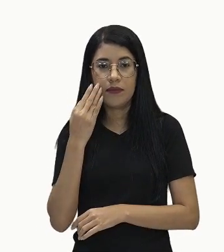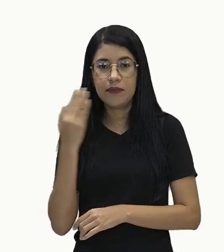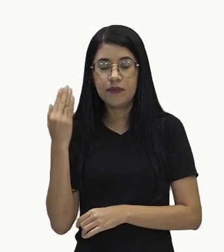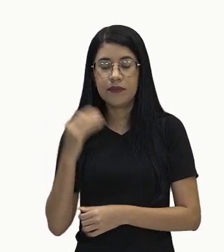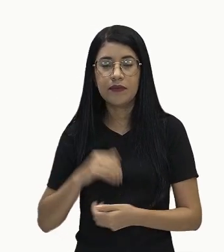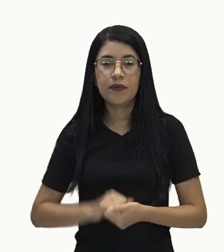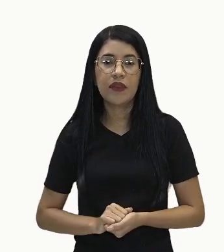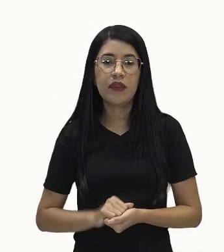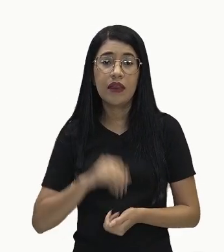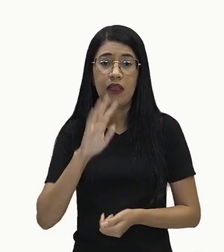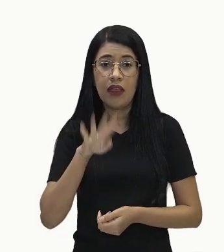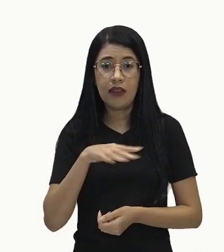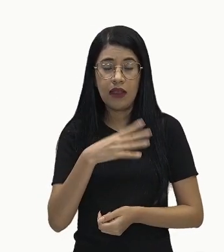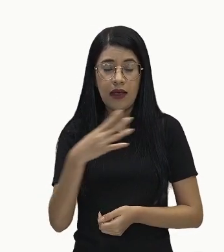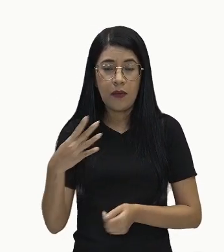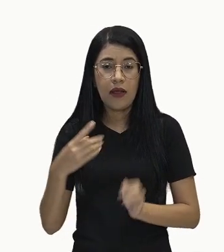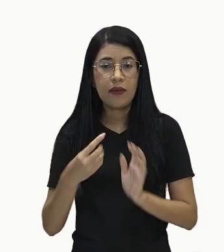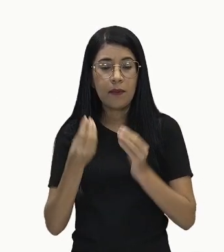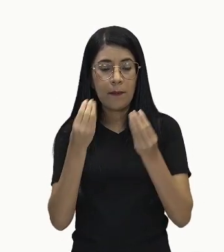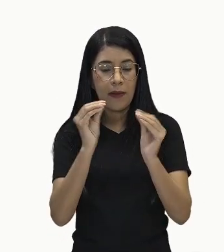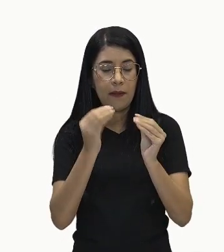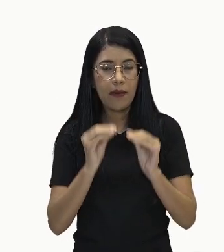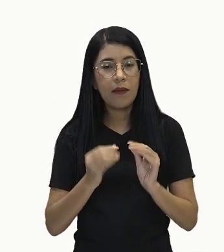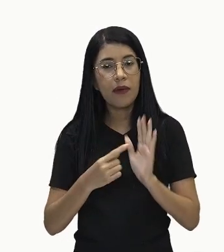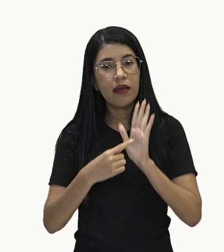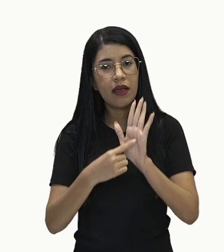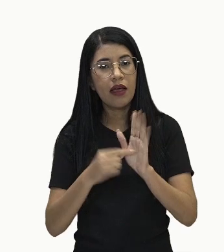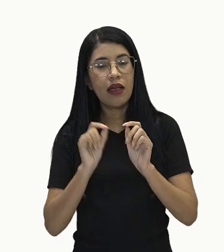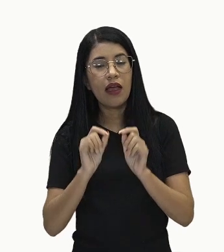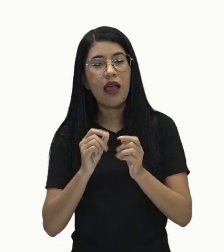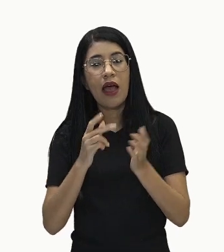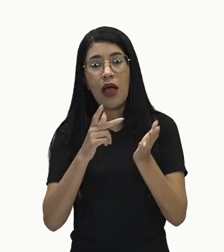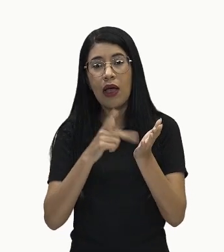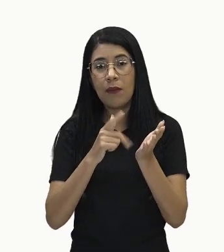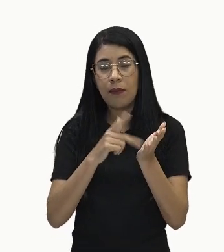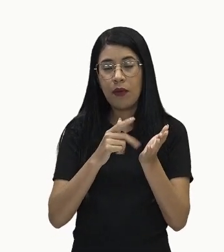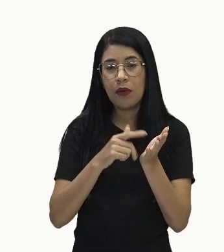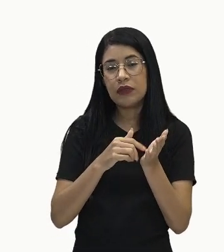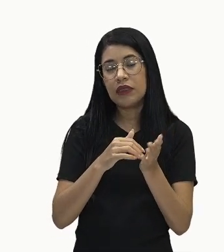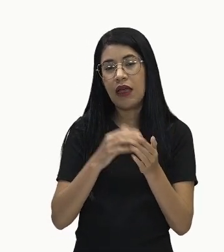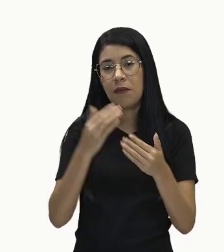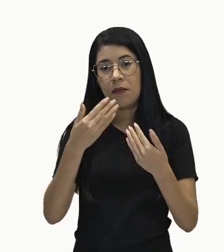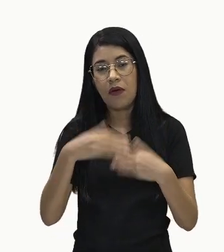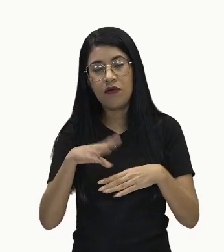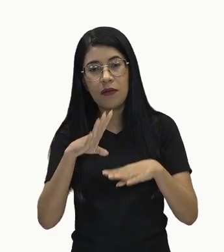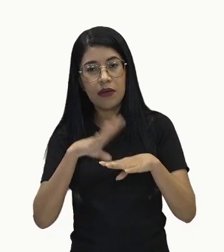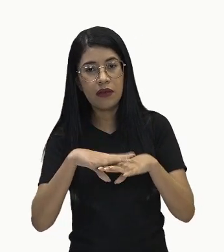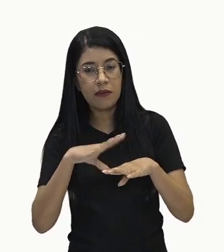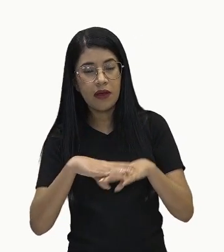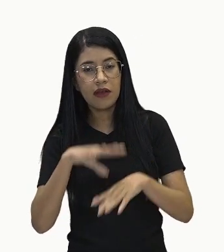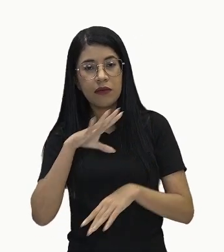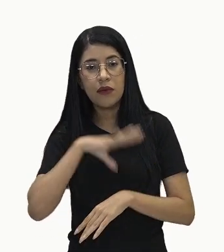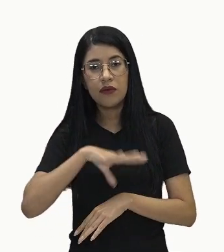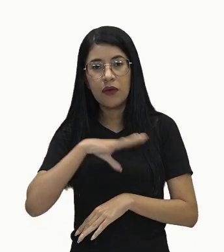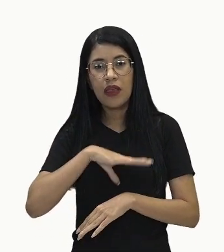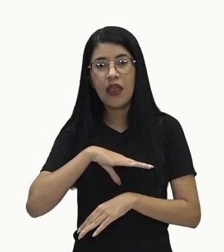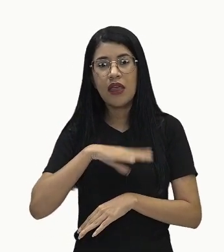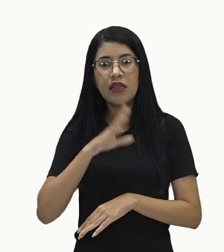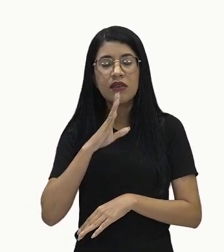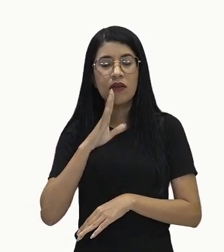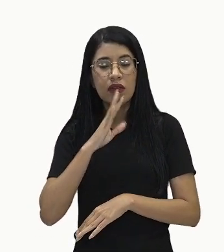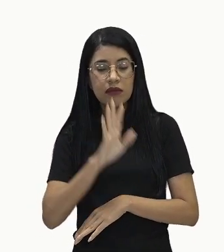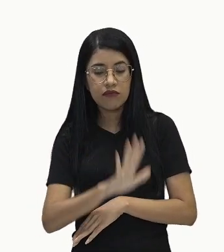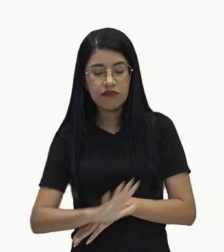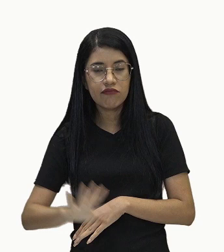O teu desvio padrão. Então vamos lá. No quadro a seguir, são apresentados os